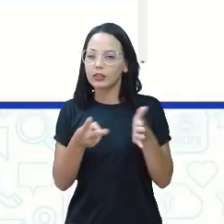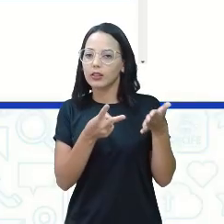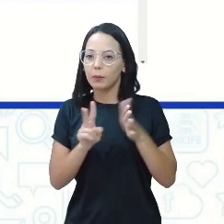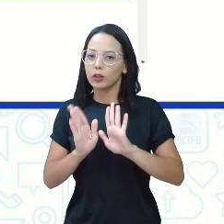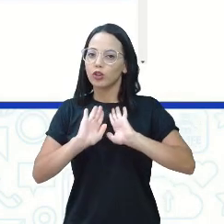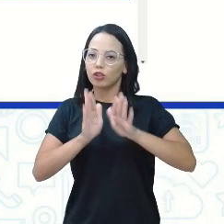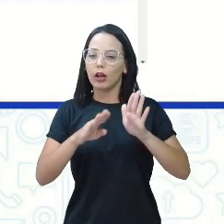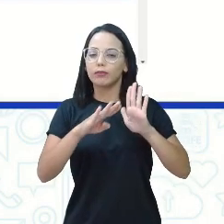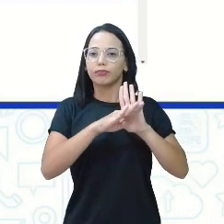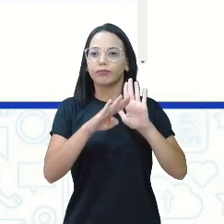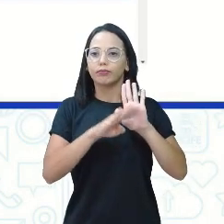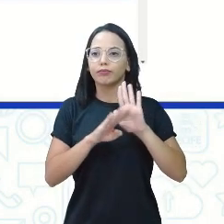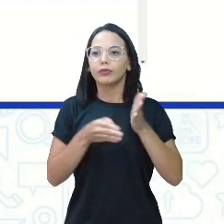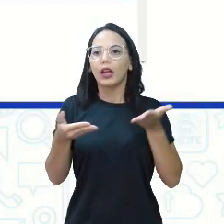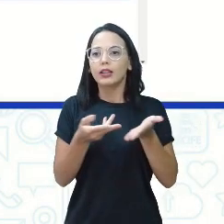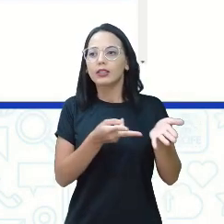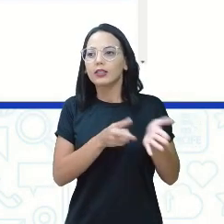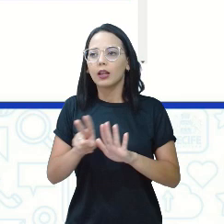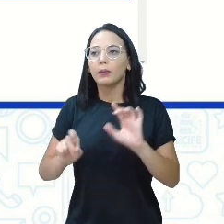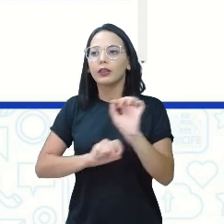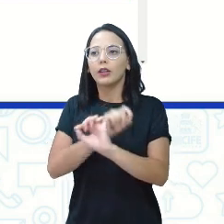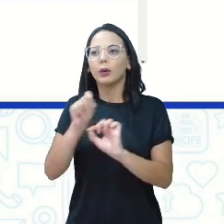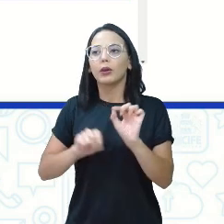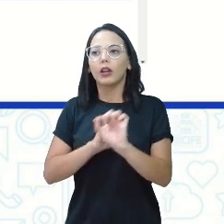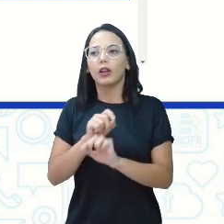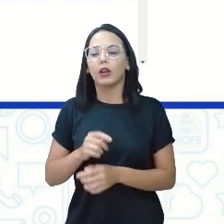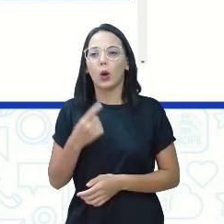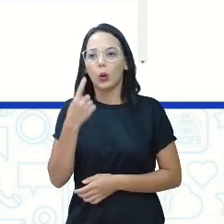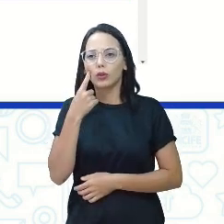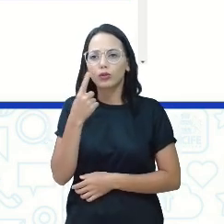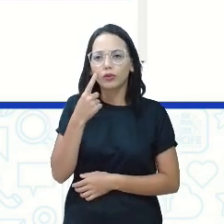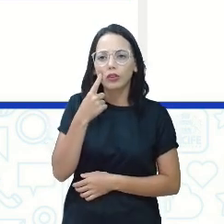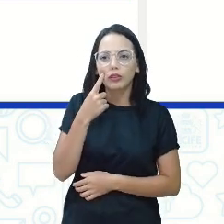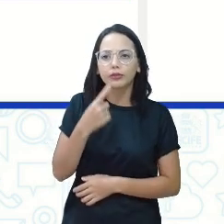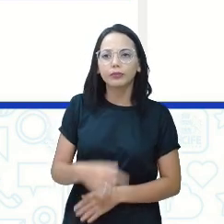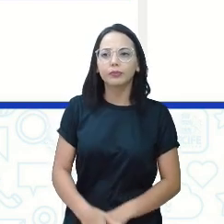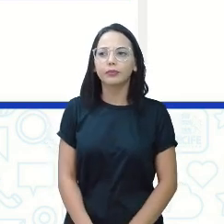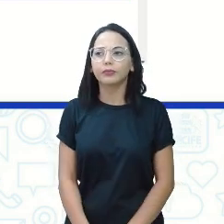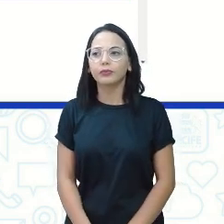semanas, e essa semana daqui é a semana, deixa eu ver,